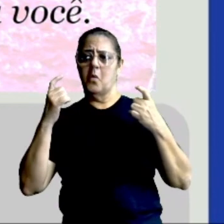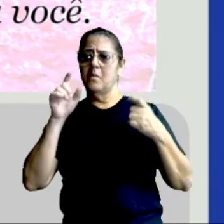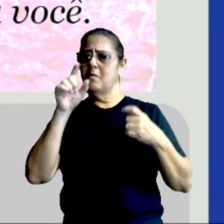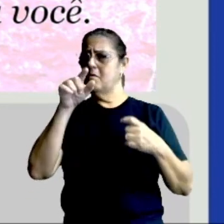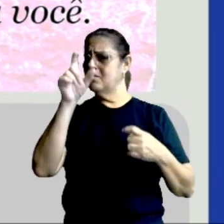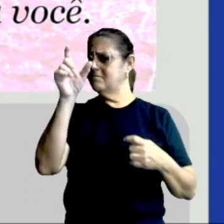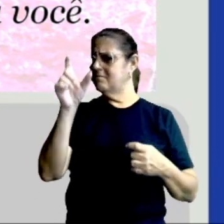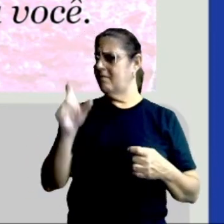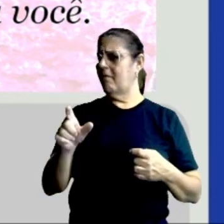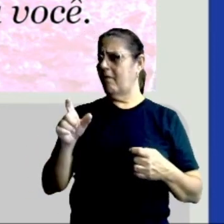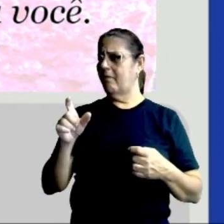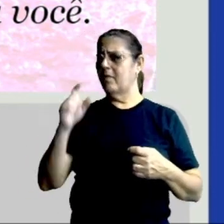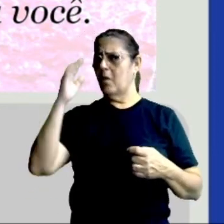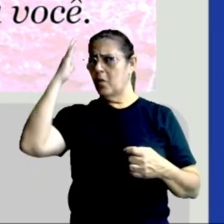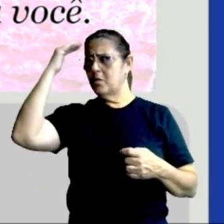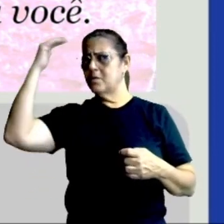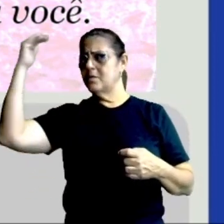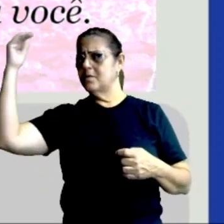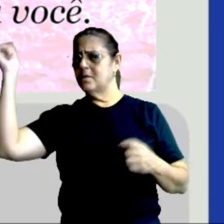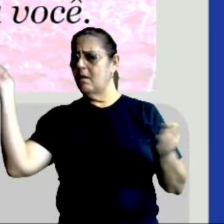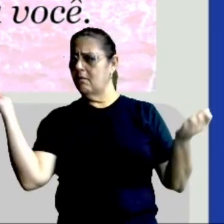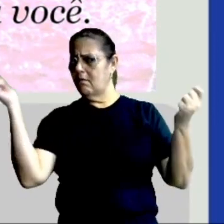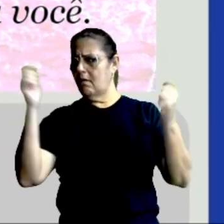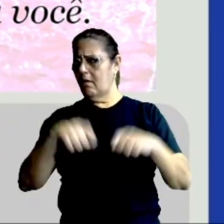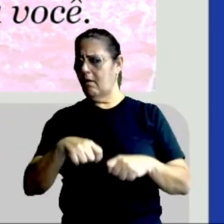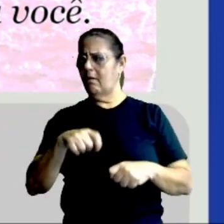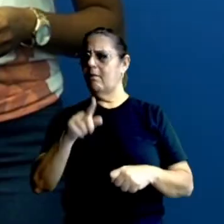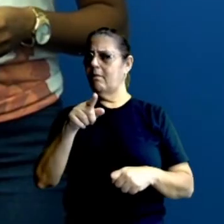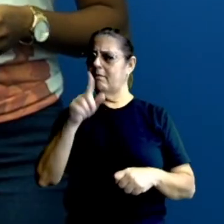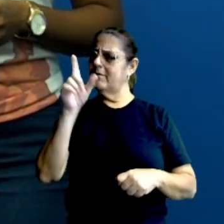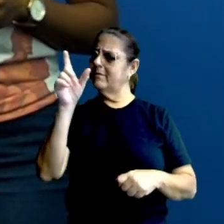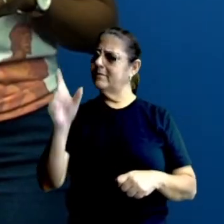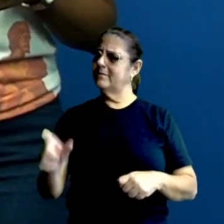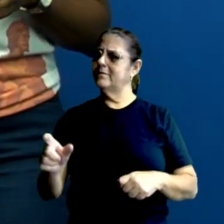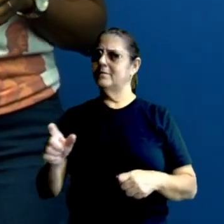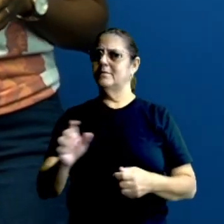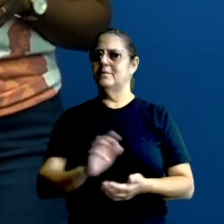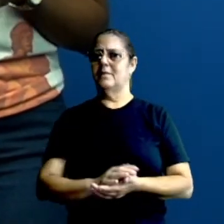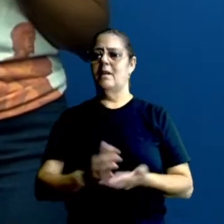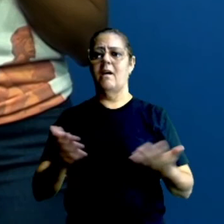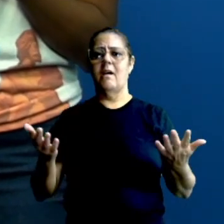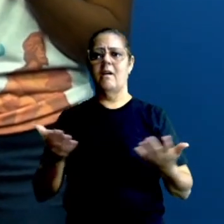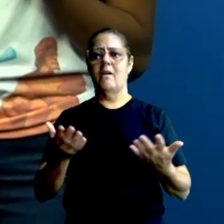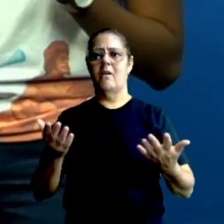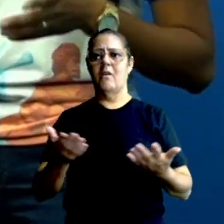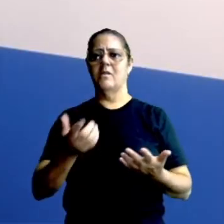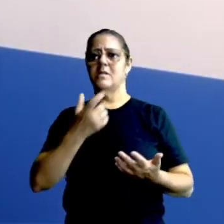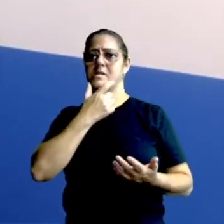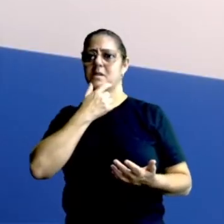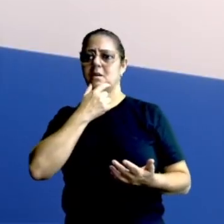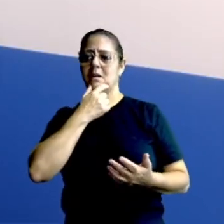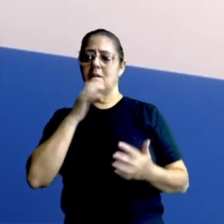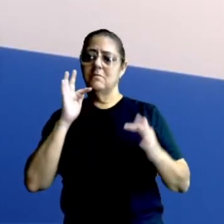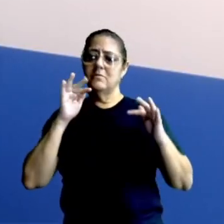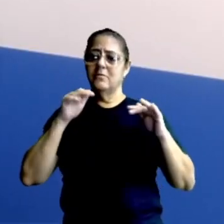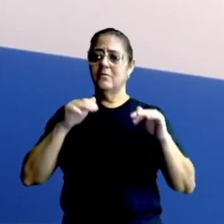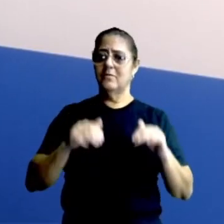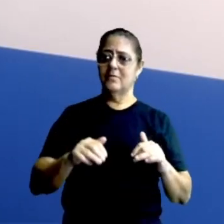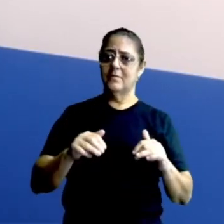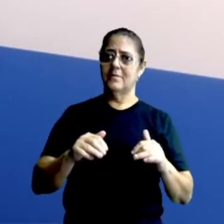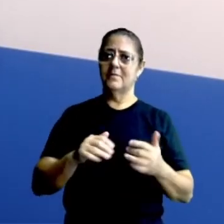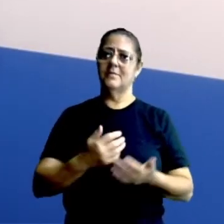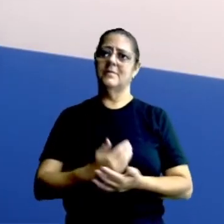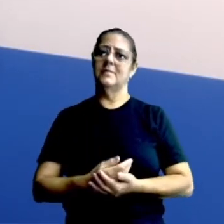seja, o sucesso é possível para você. Então, a gente finaliza a nossa English Class de hoje, a nossa aula de